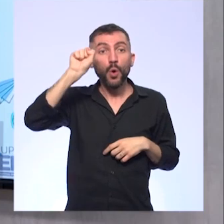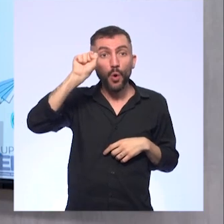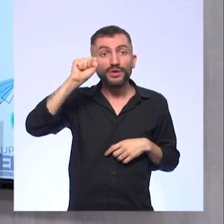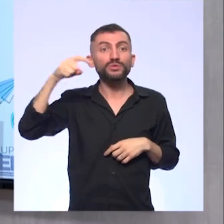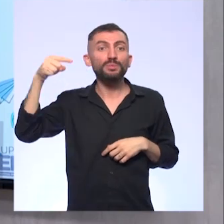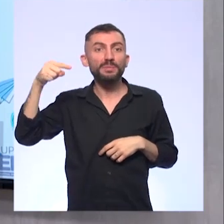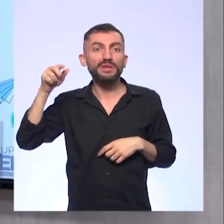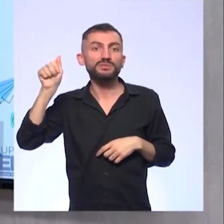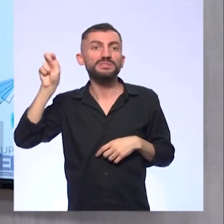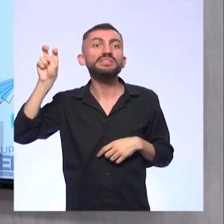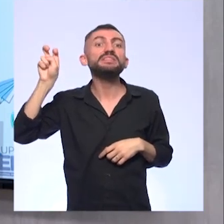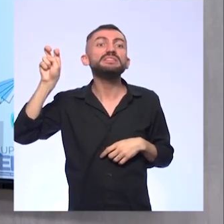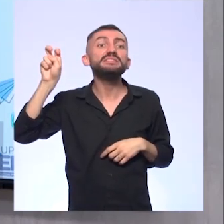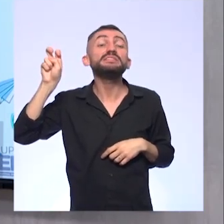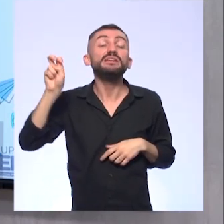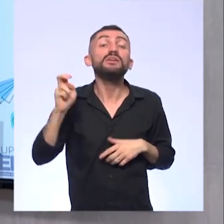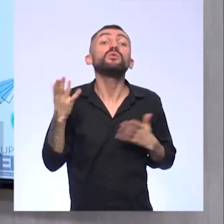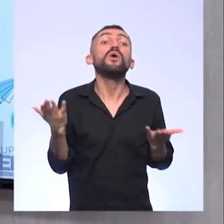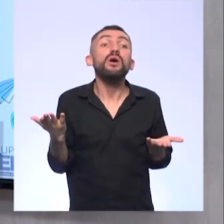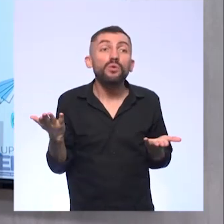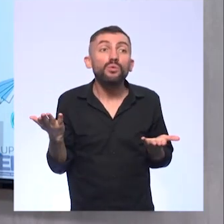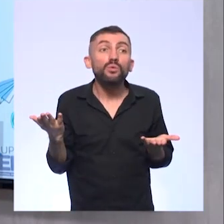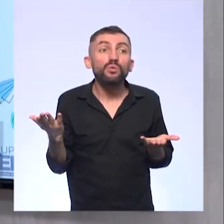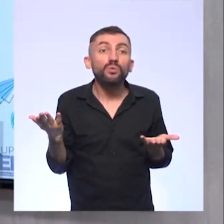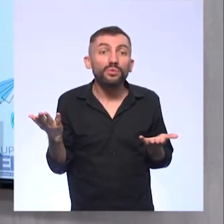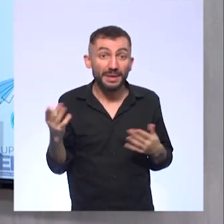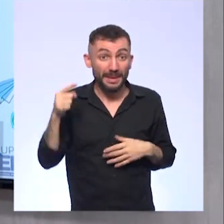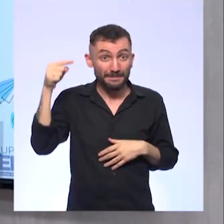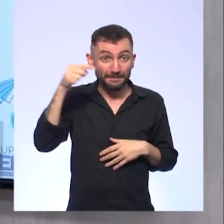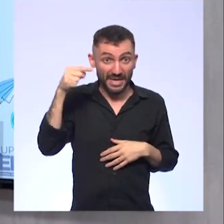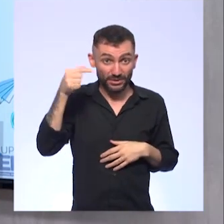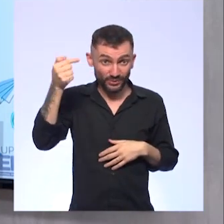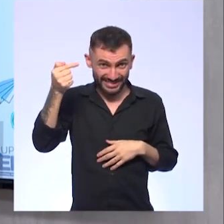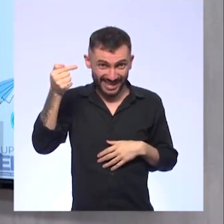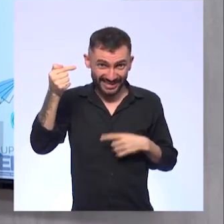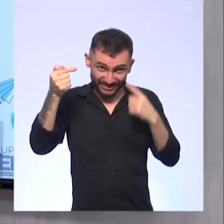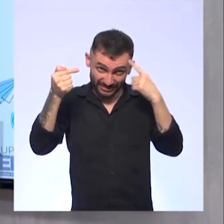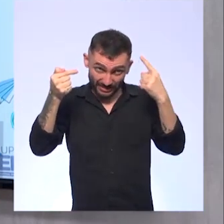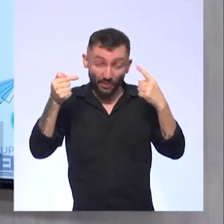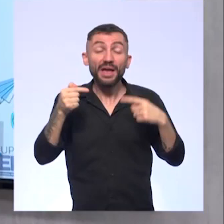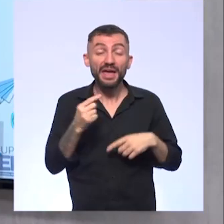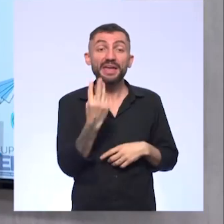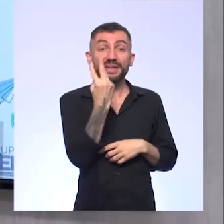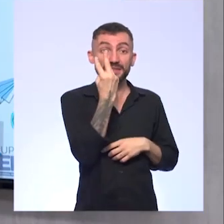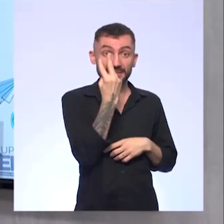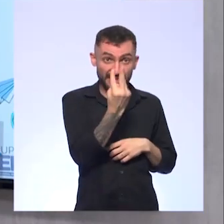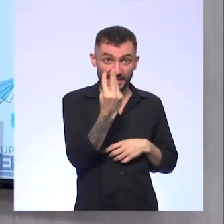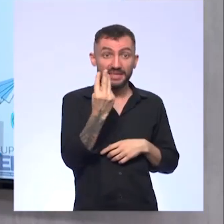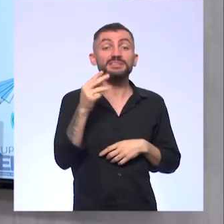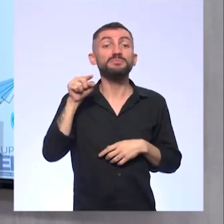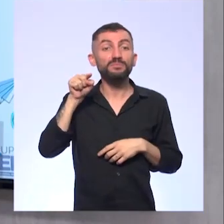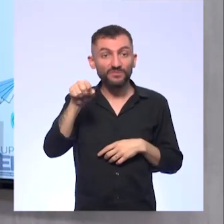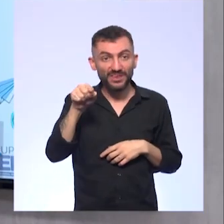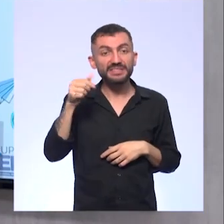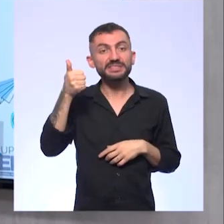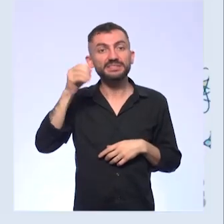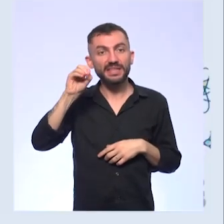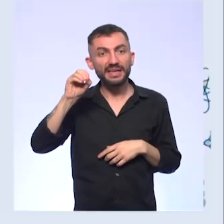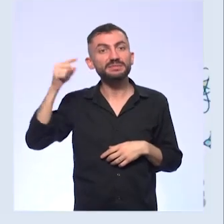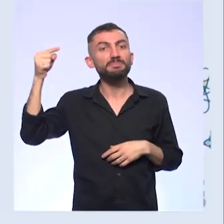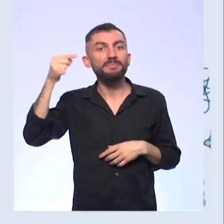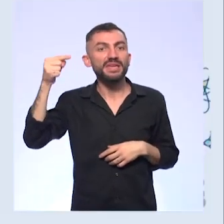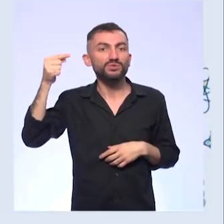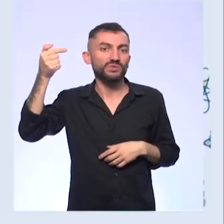8 - 15 8 - 15 da menos 7 não dá então gente vai dar três vezes 10 a